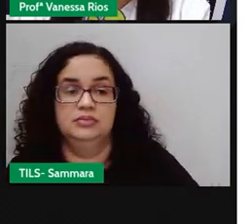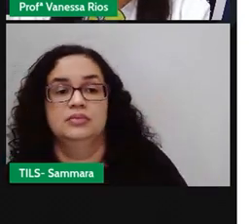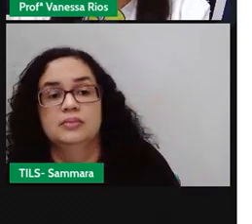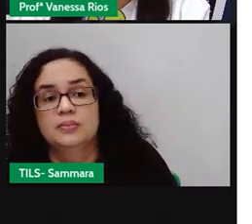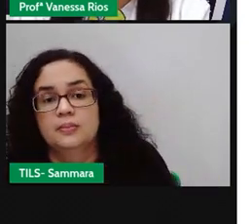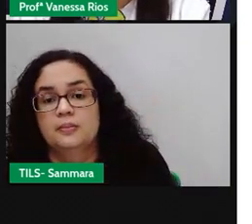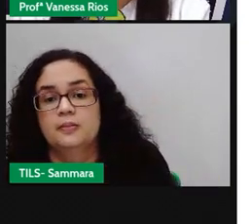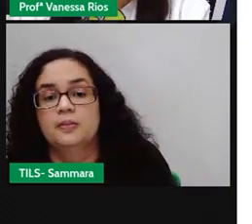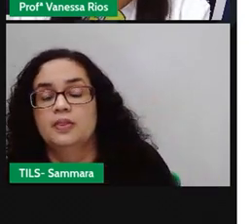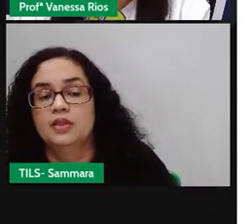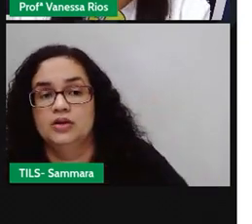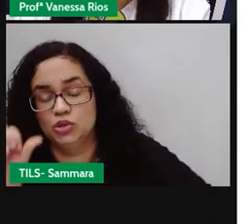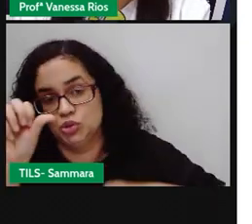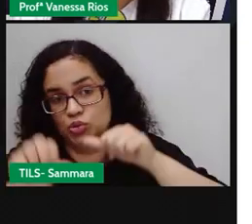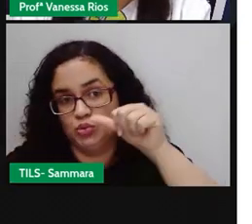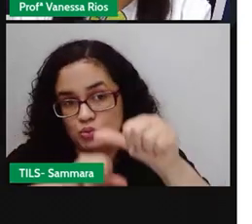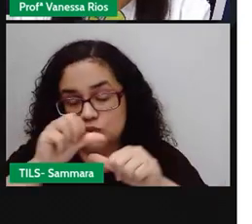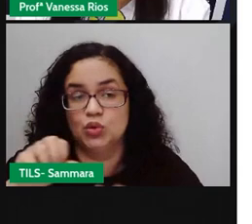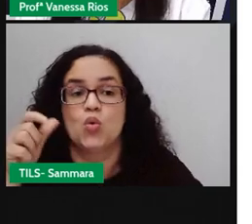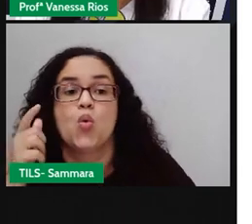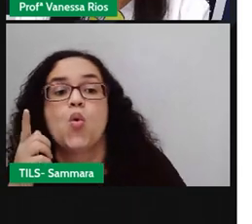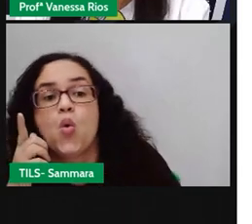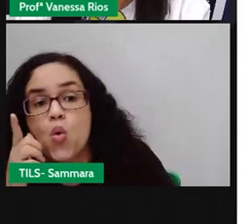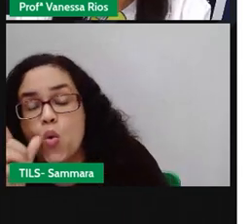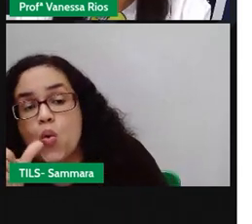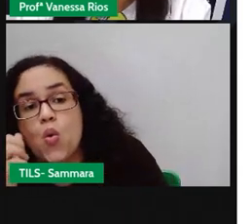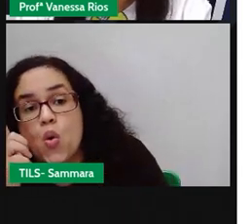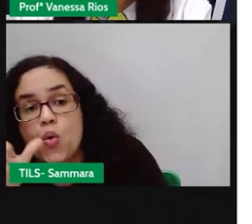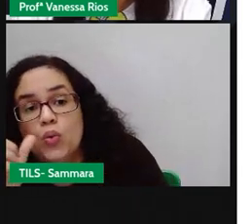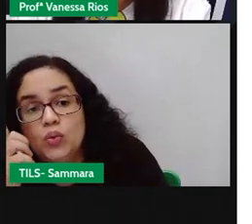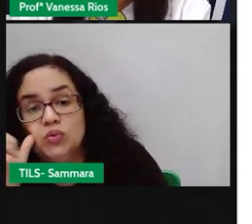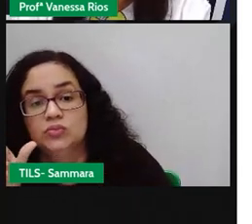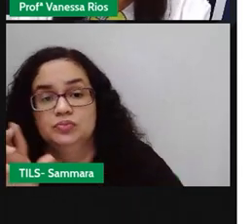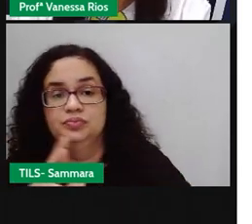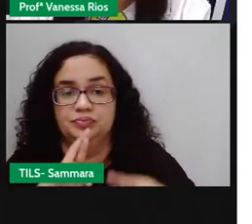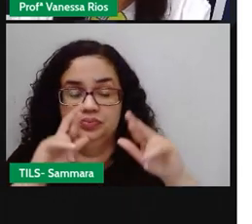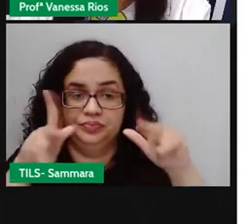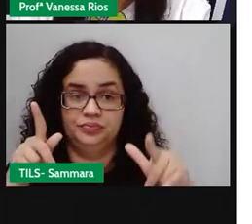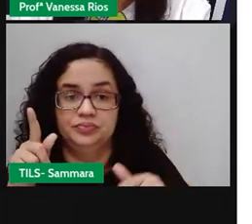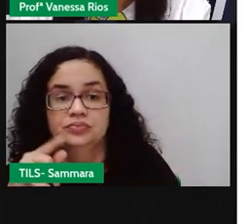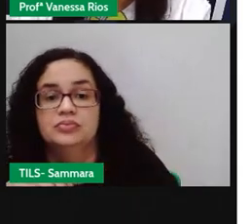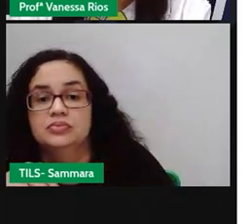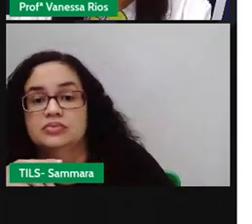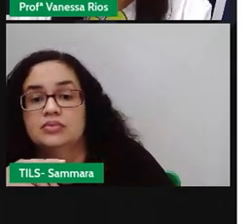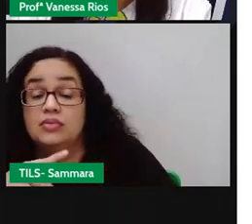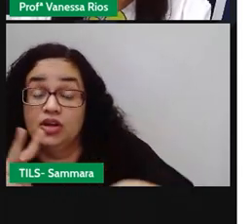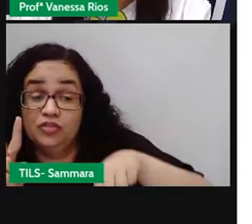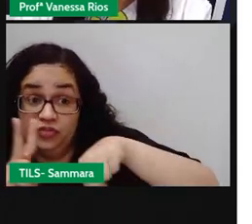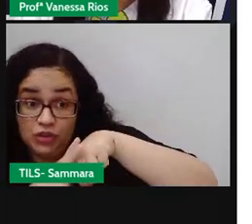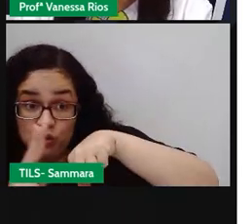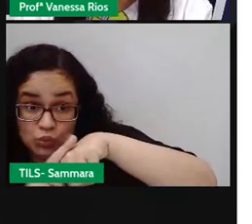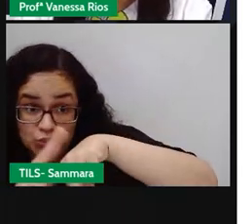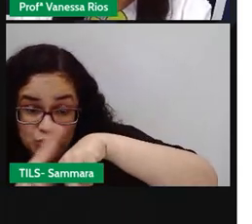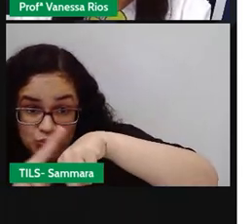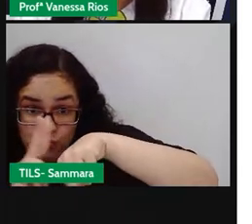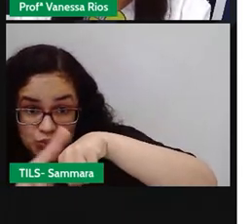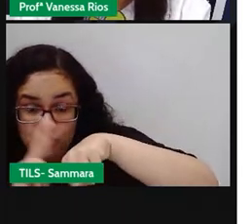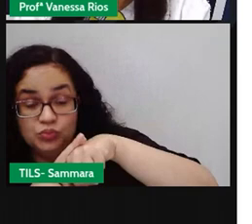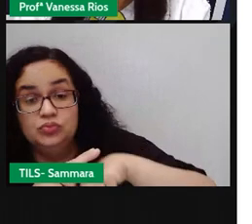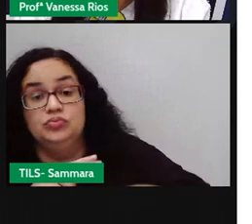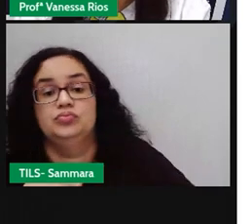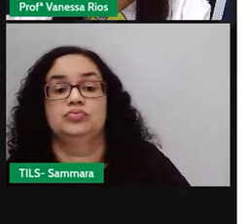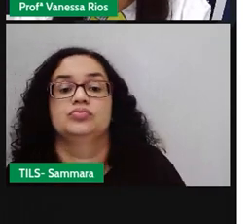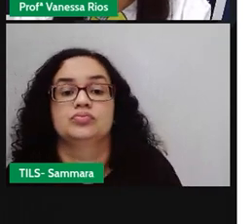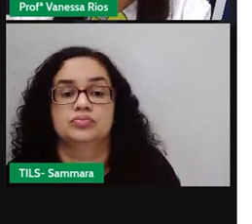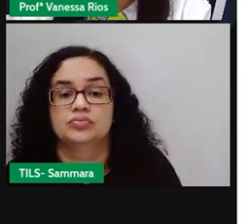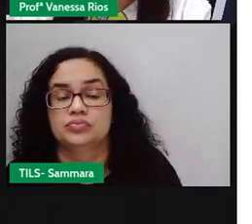se estender, de se moldar, né? De conseguir dar a ele formatos diferentes. Também o vidro, a